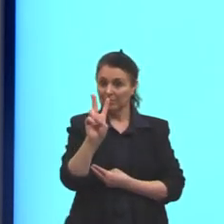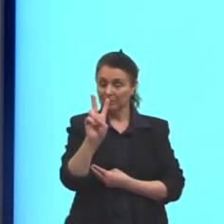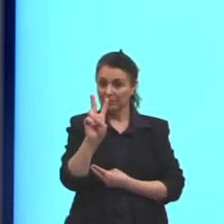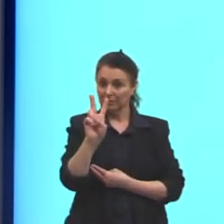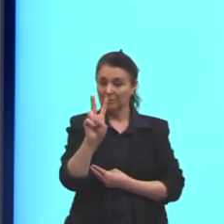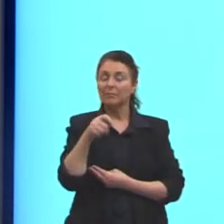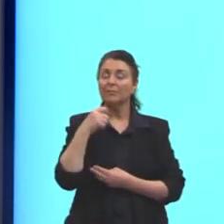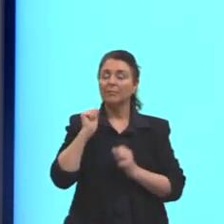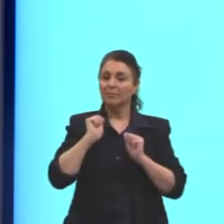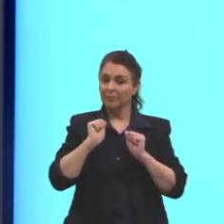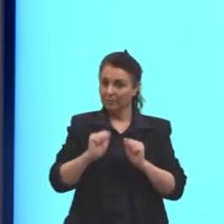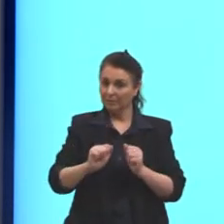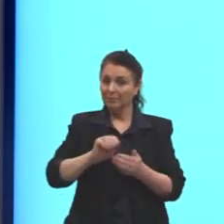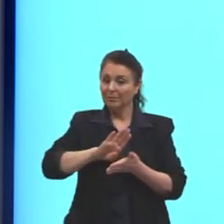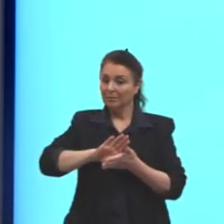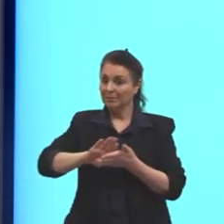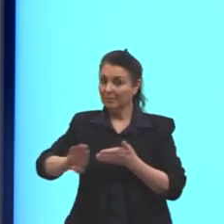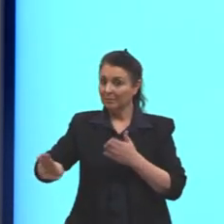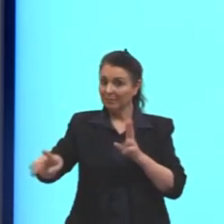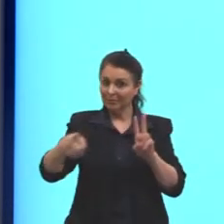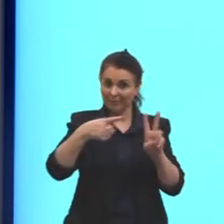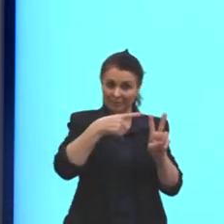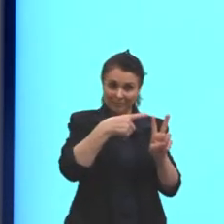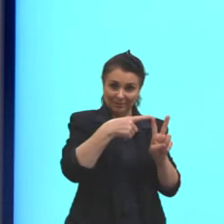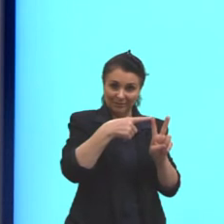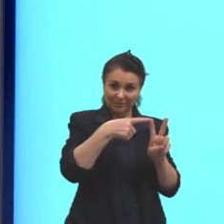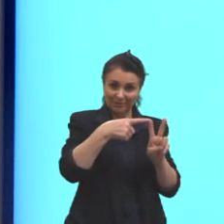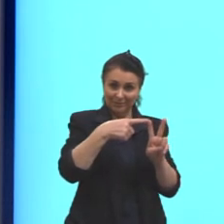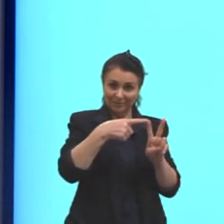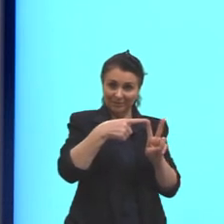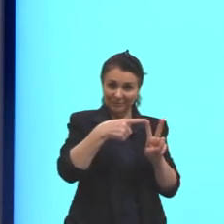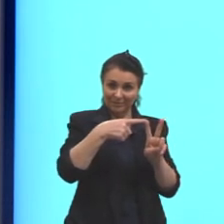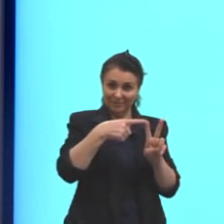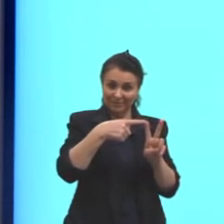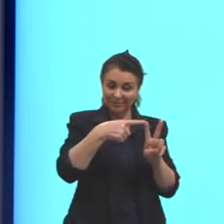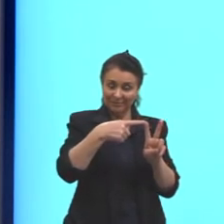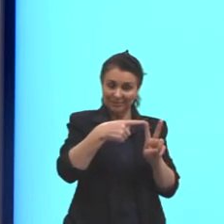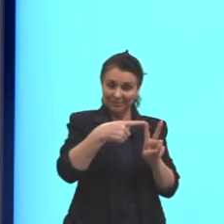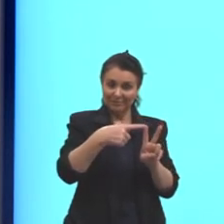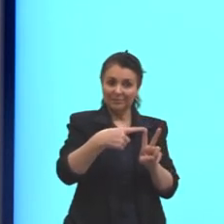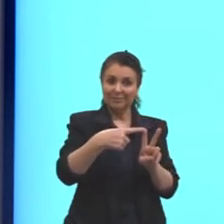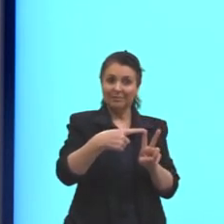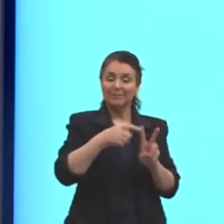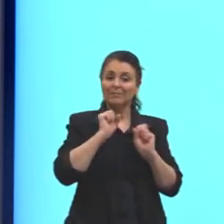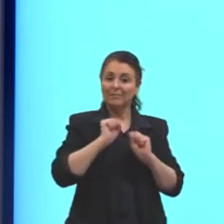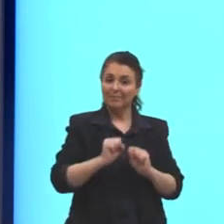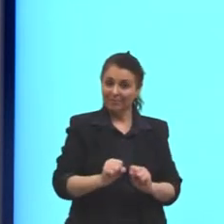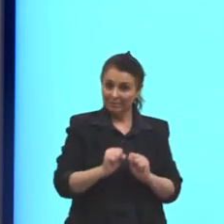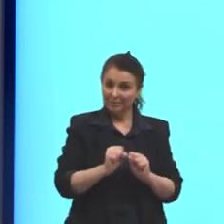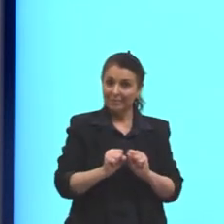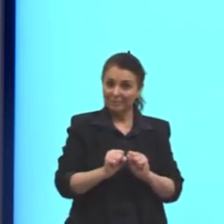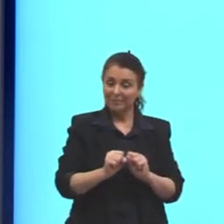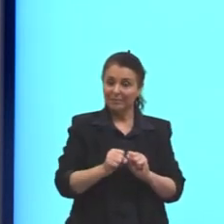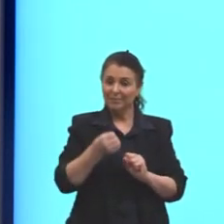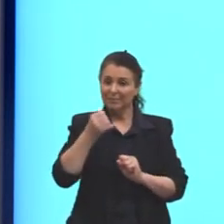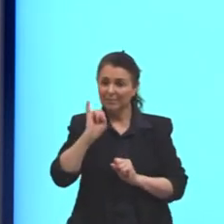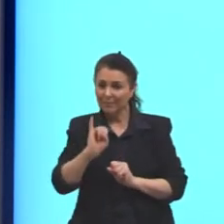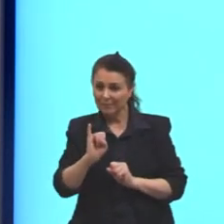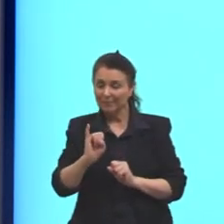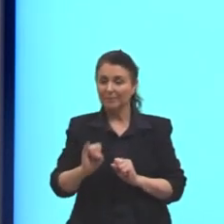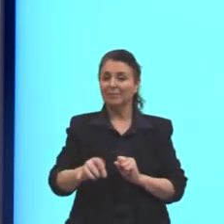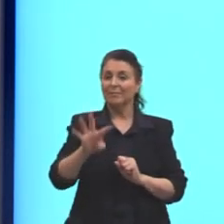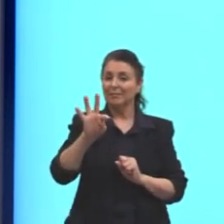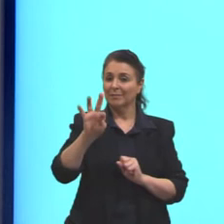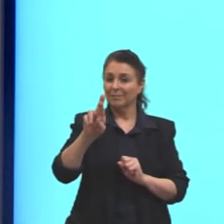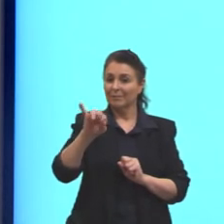nós podemos tirar a raiz quadrada tá aí nós podemos considerar se é ou não um trinômio